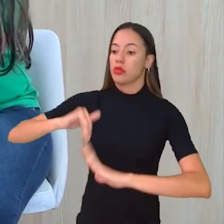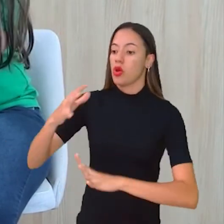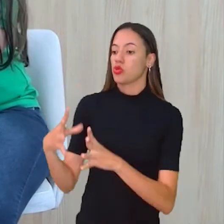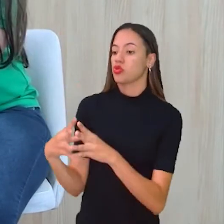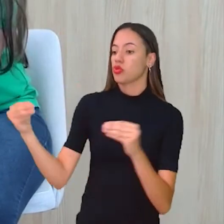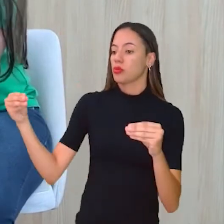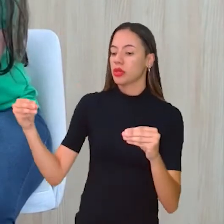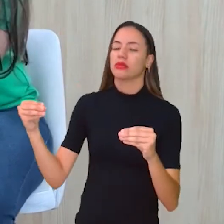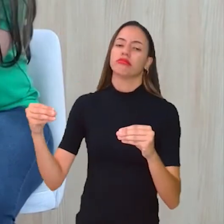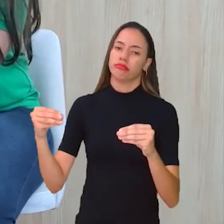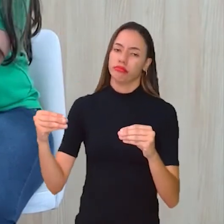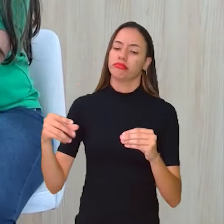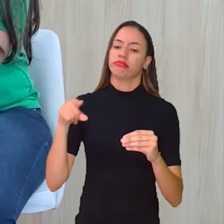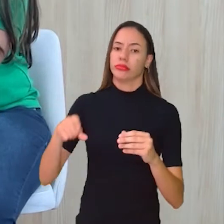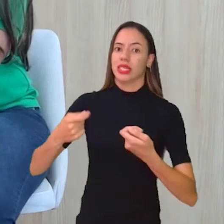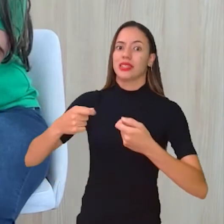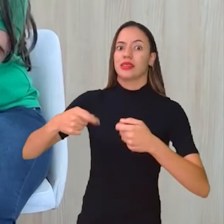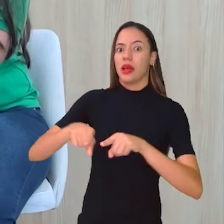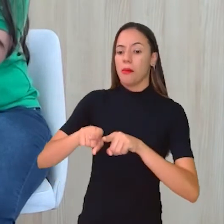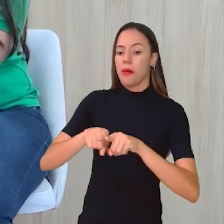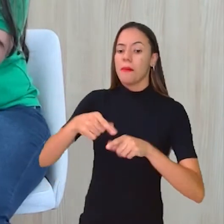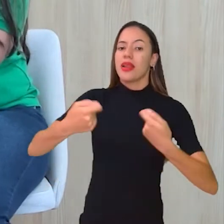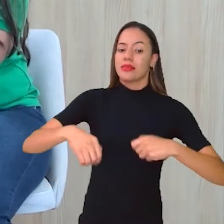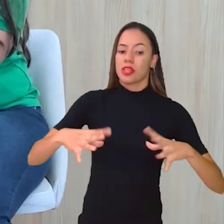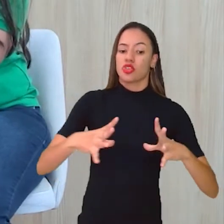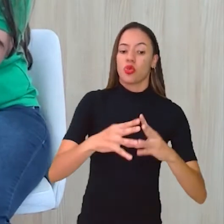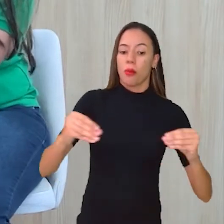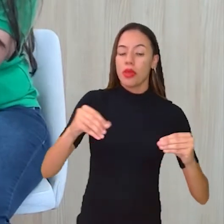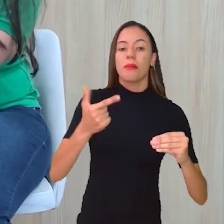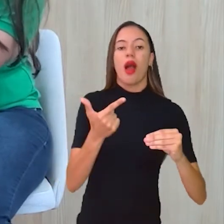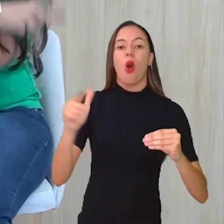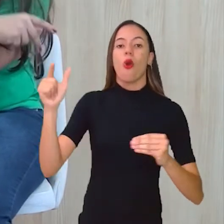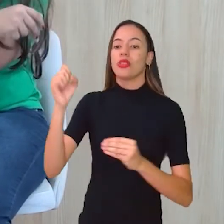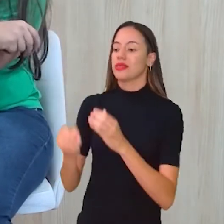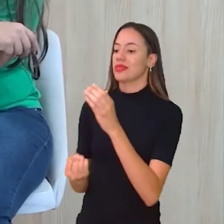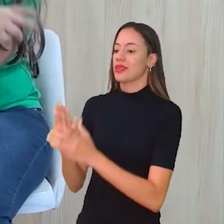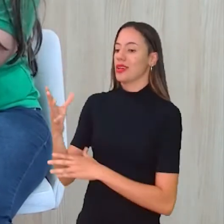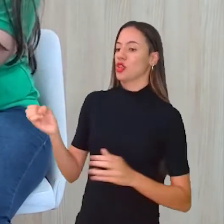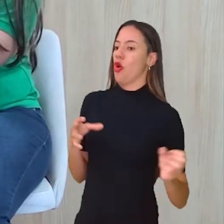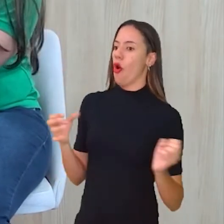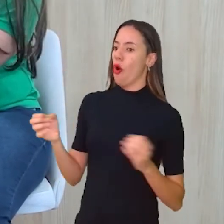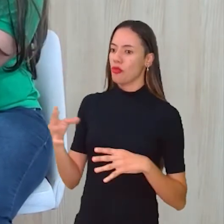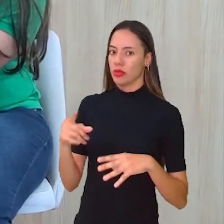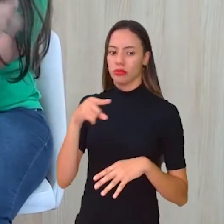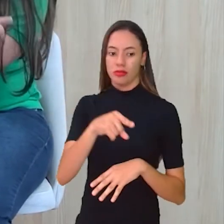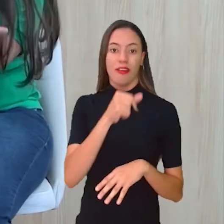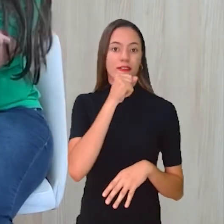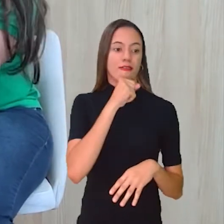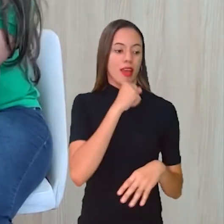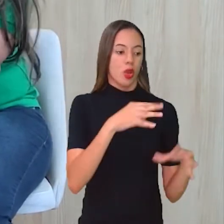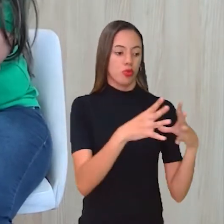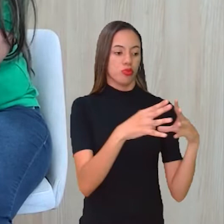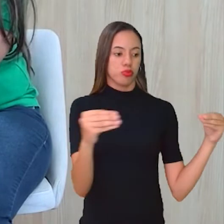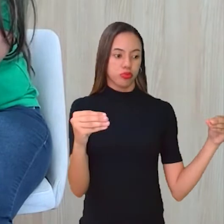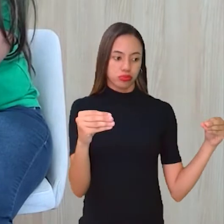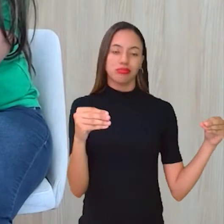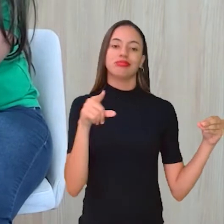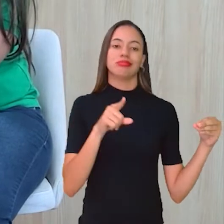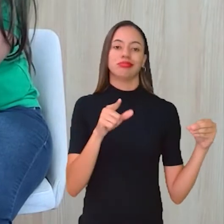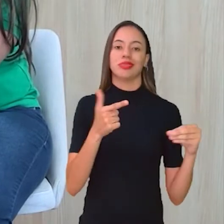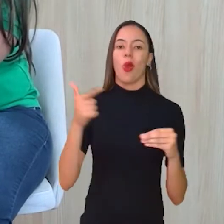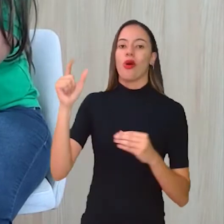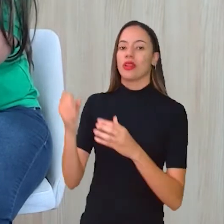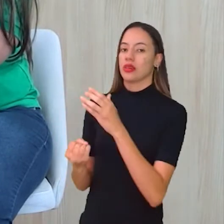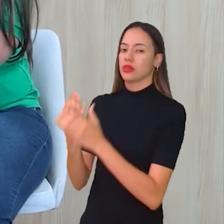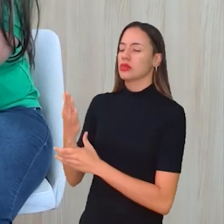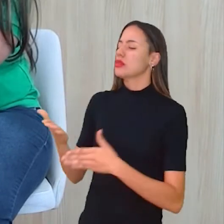e precisam, né, para que algo novo aconteça, algo tem que sair, algo velho vai precisar sair. E aí,